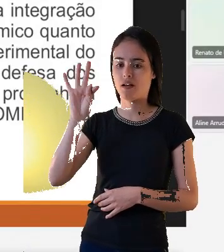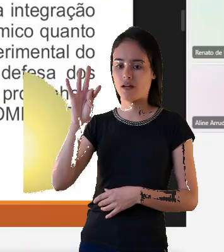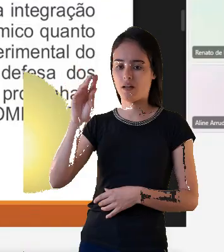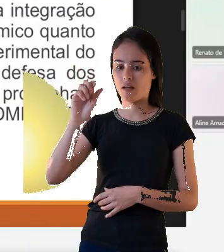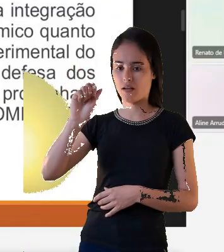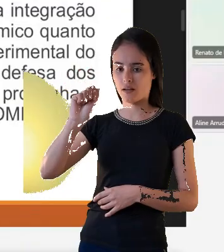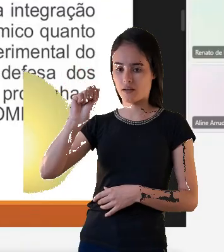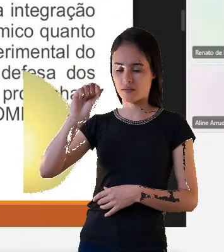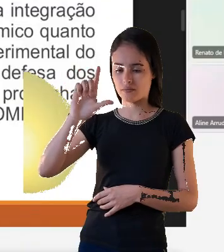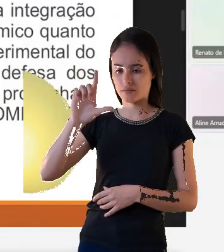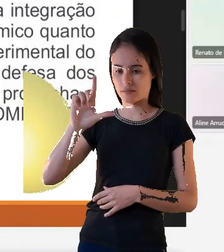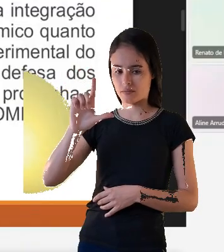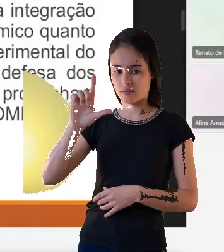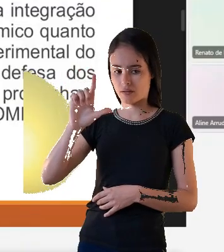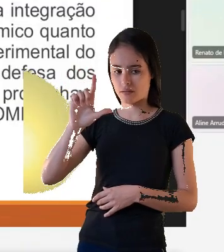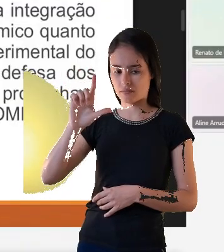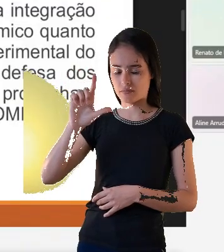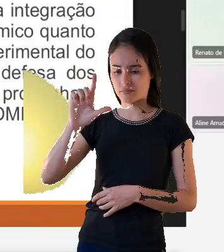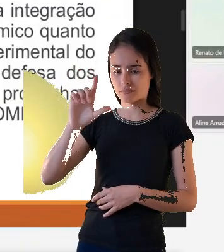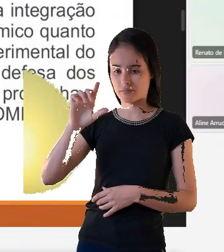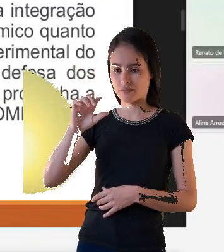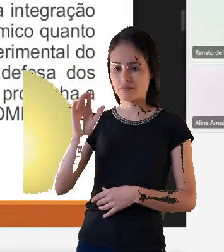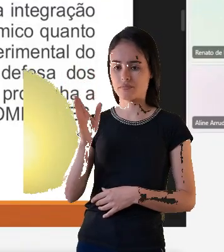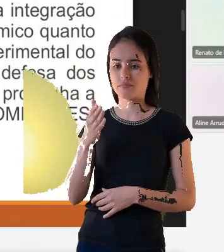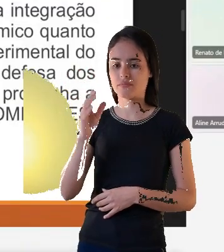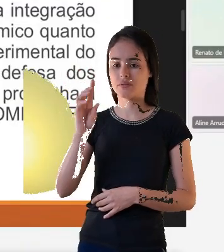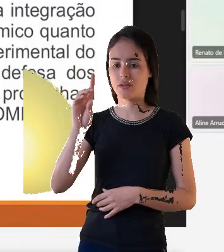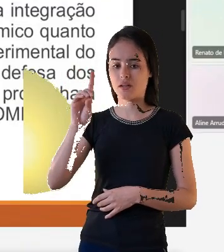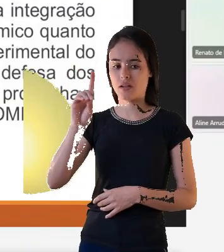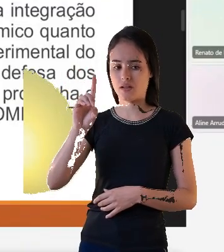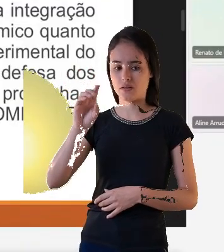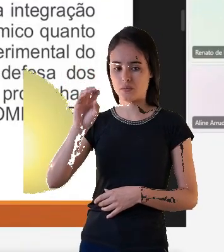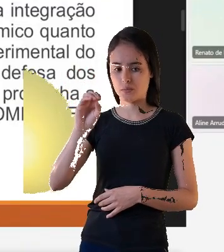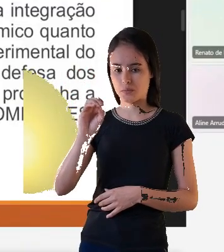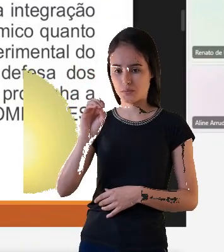criada pelo Abdias do Nascimento, que foi um grande, né?